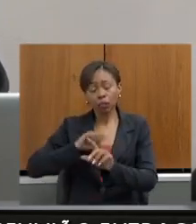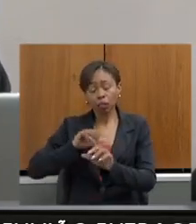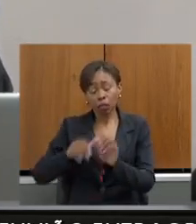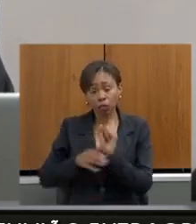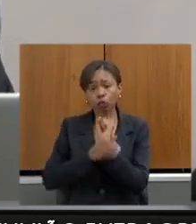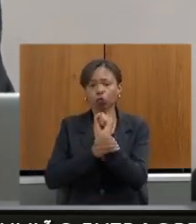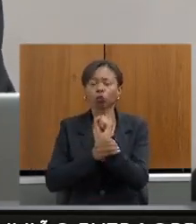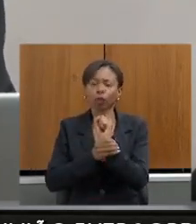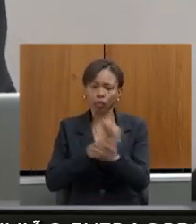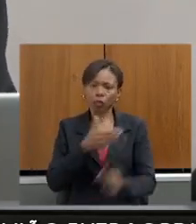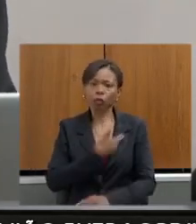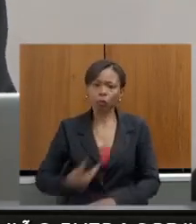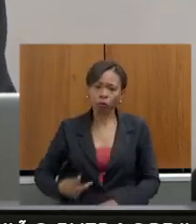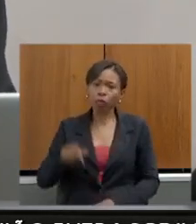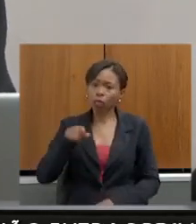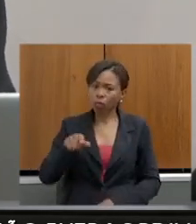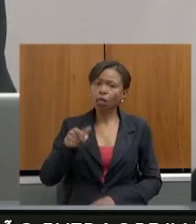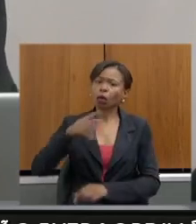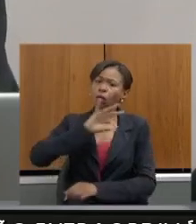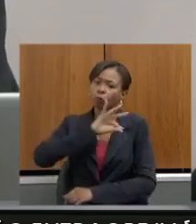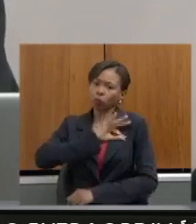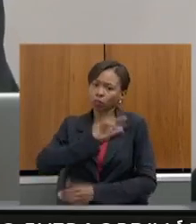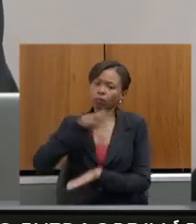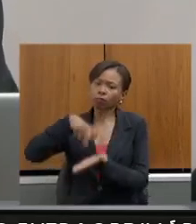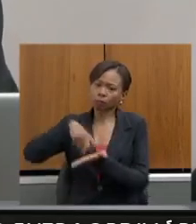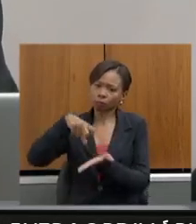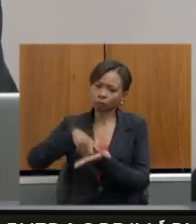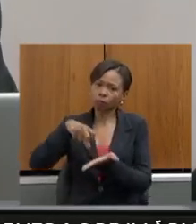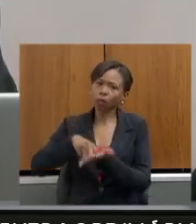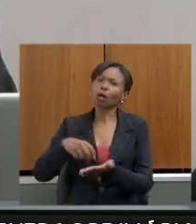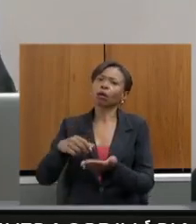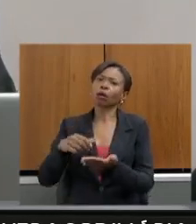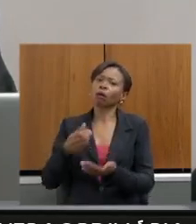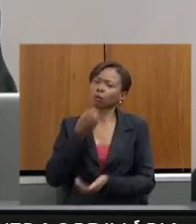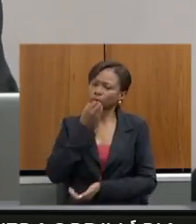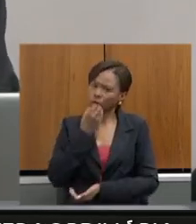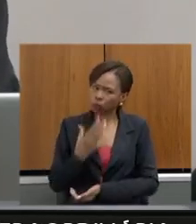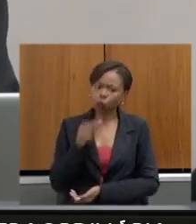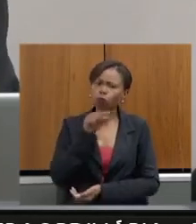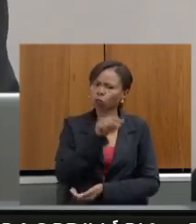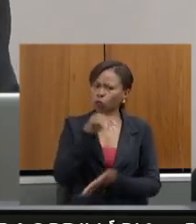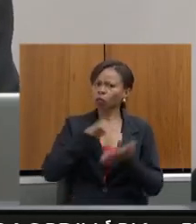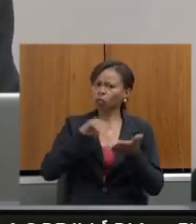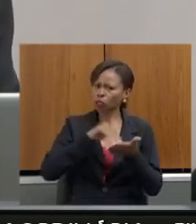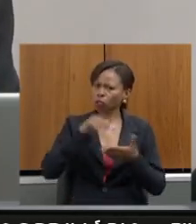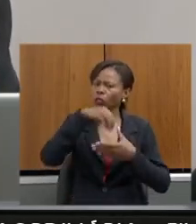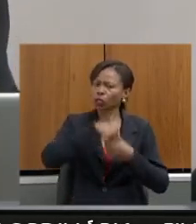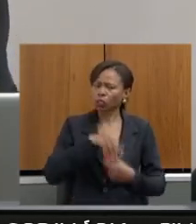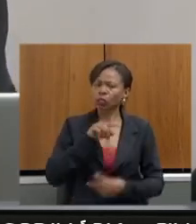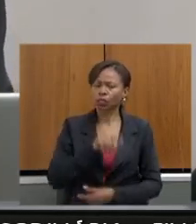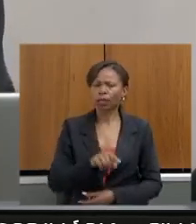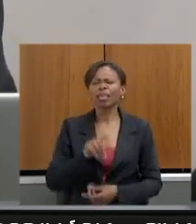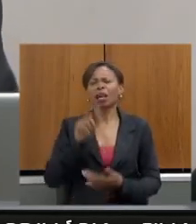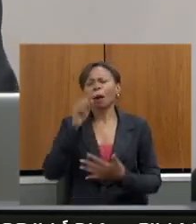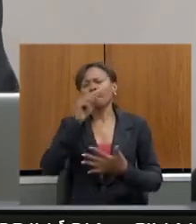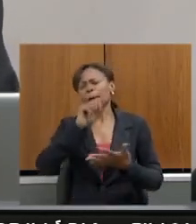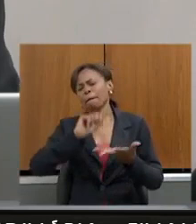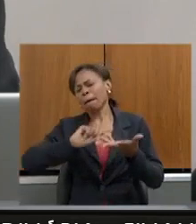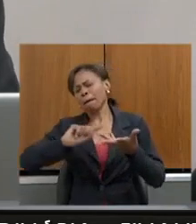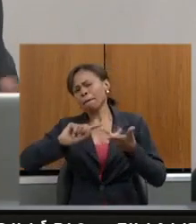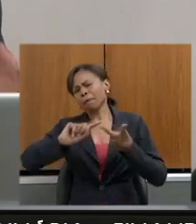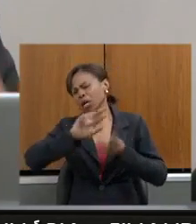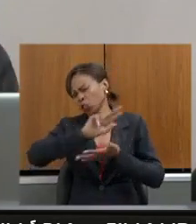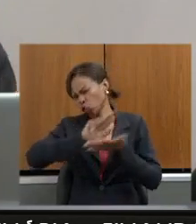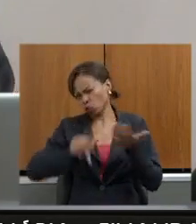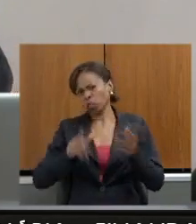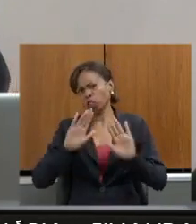pública e os policiais pênalti com certeza serão muito gratos pela passado sua na secretaria tem certeza que muitos pontos de avançavam